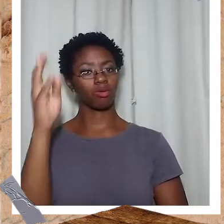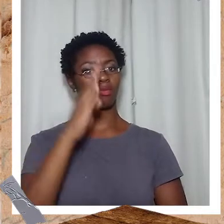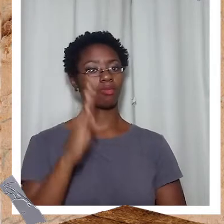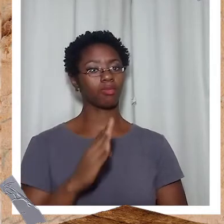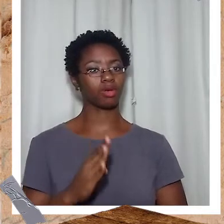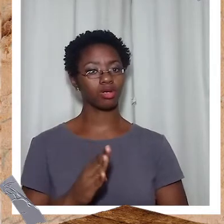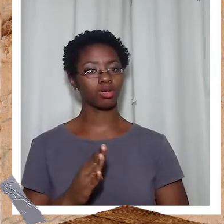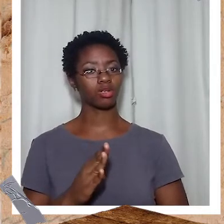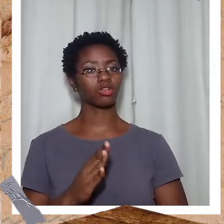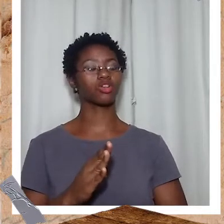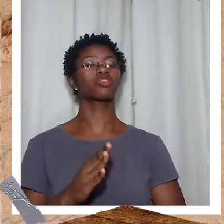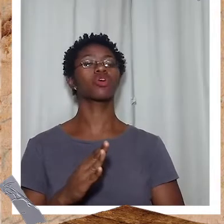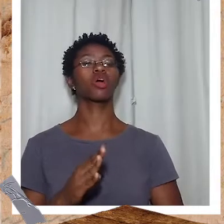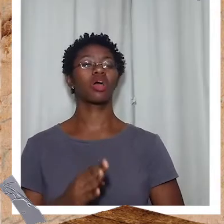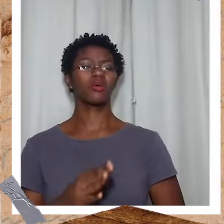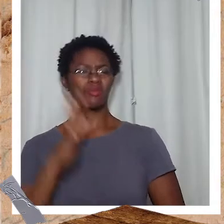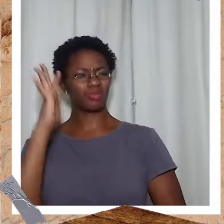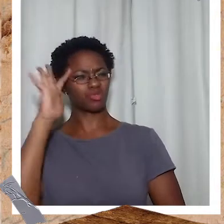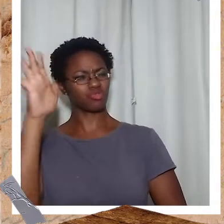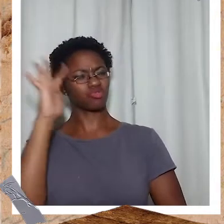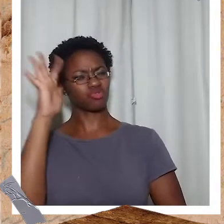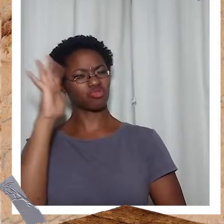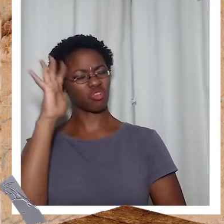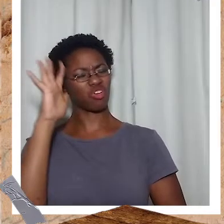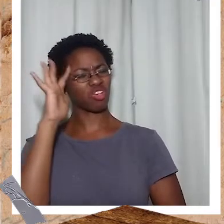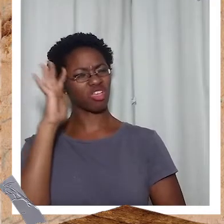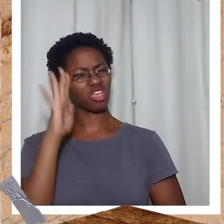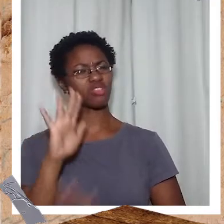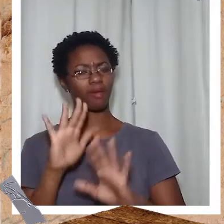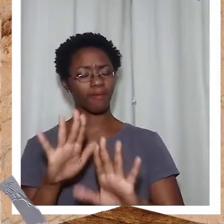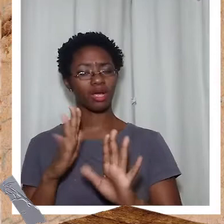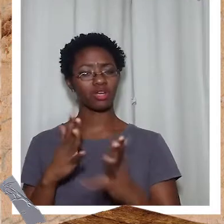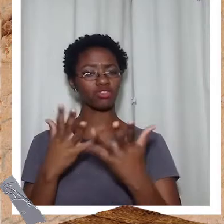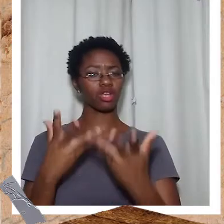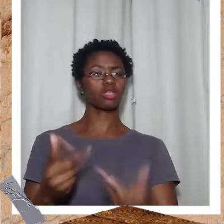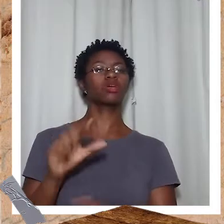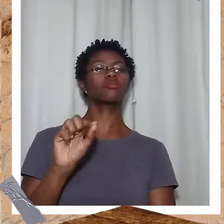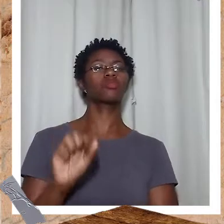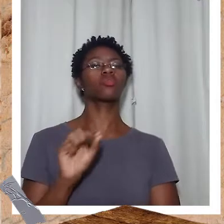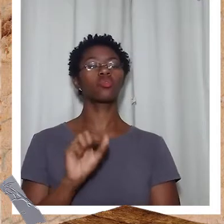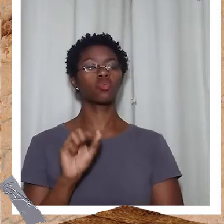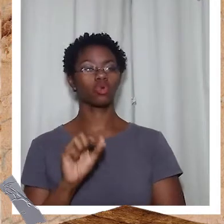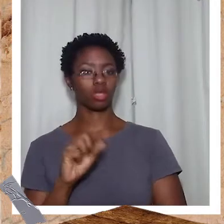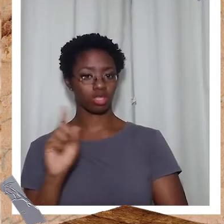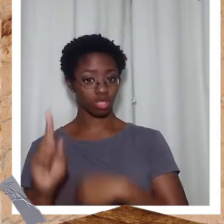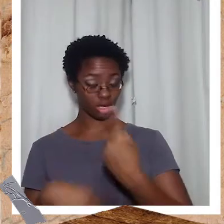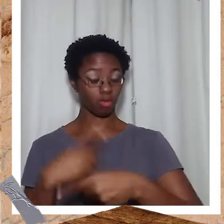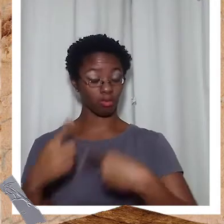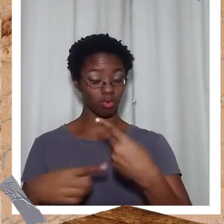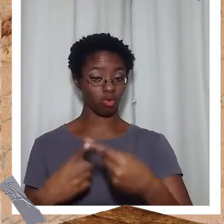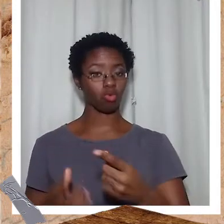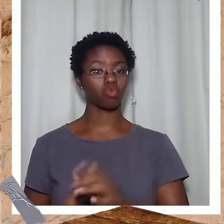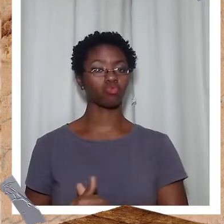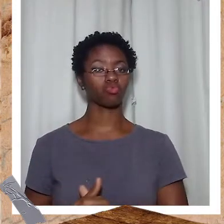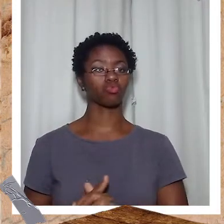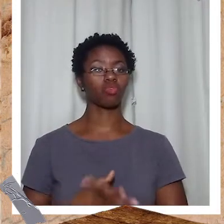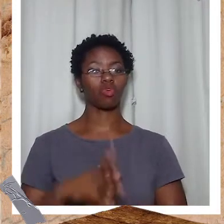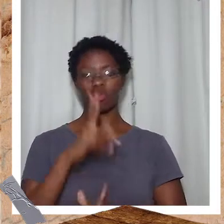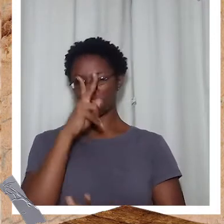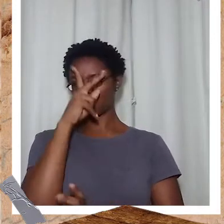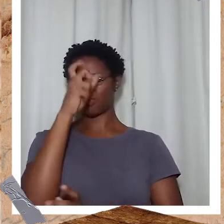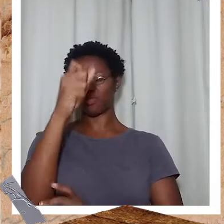recebe o fanista naquele momento, né? E logo a seguir, com toda a força